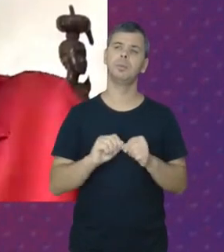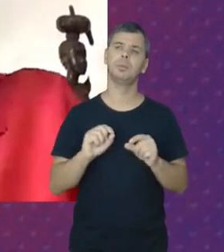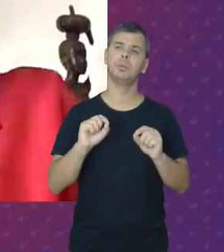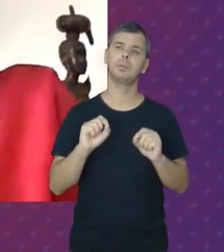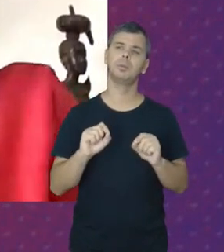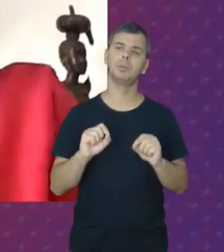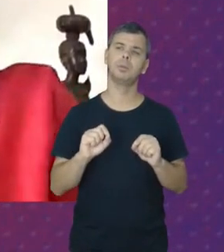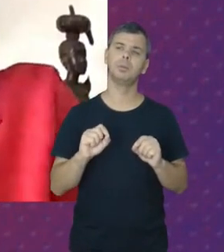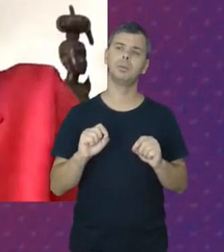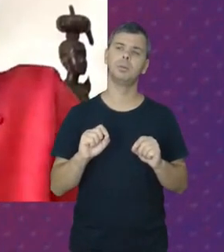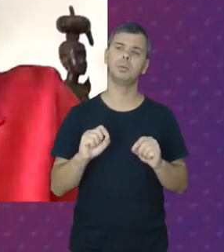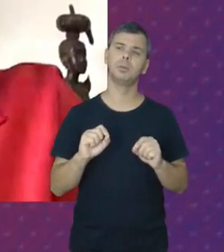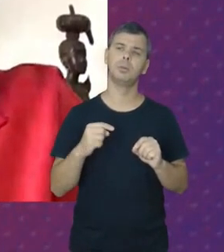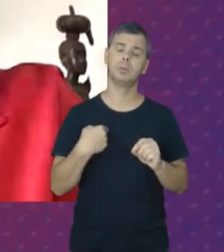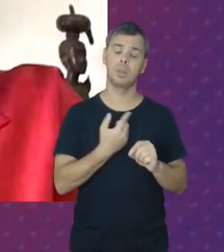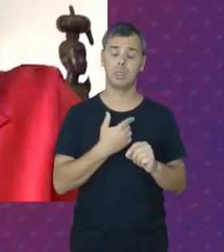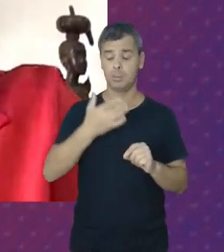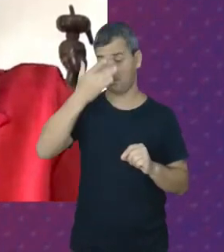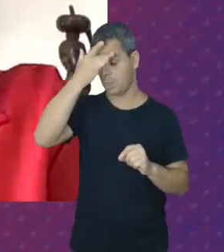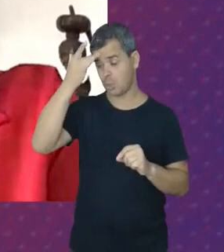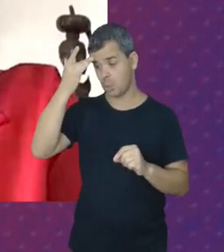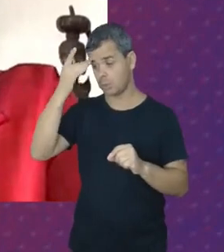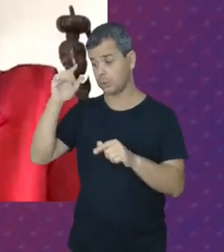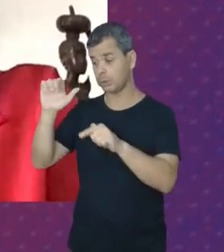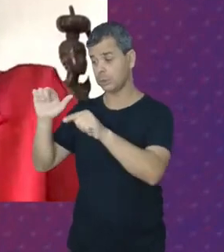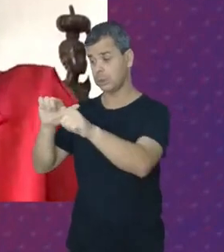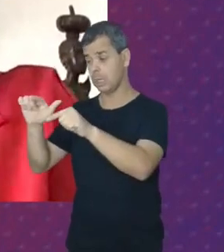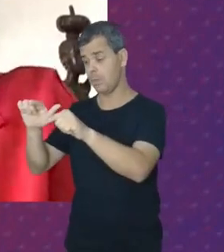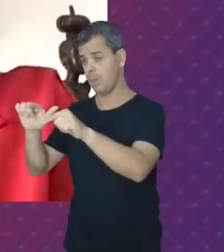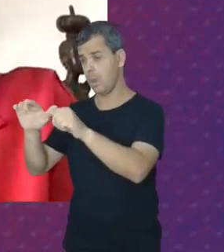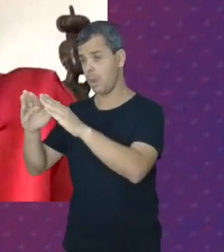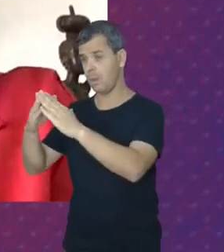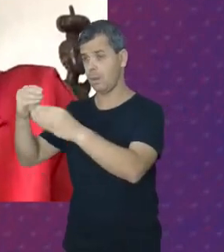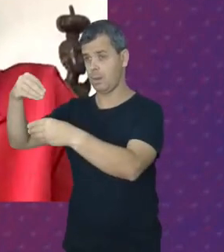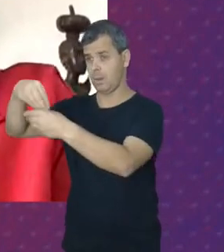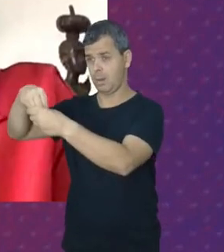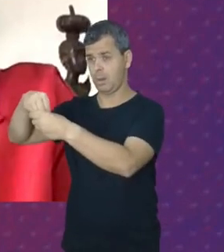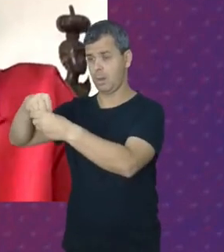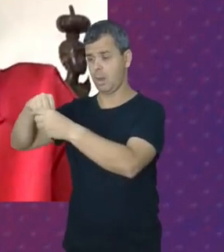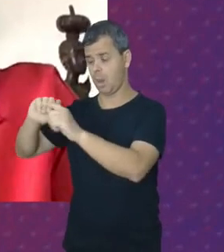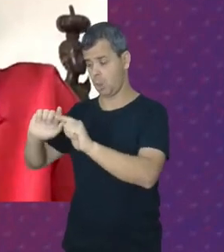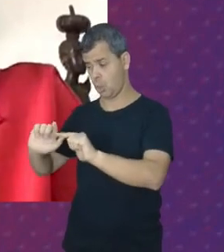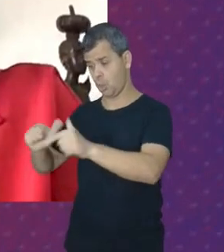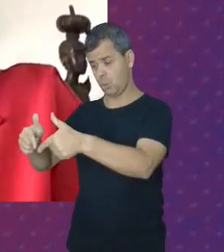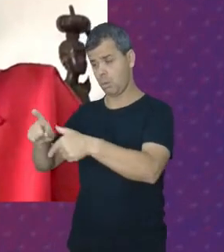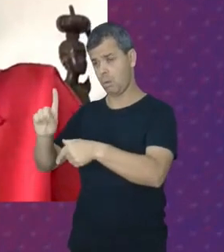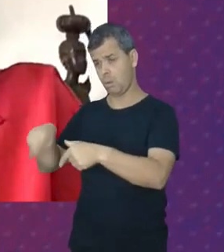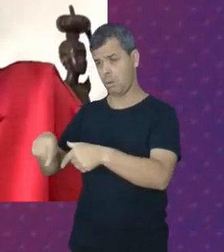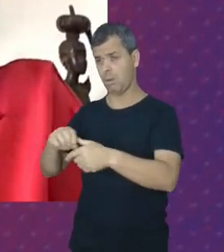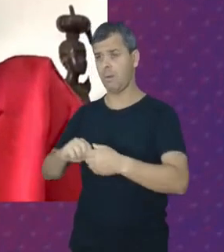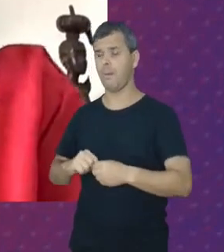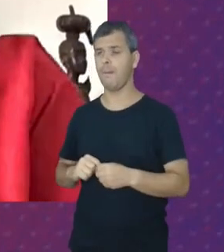As Diaristas Esse é Um desafio Ainda Elas